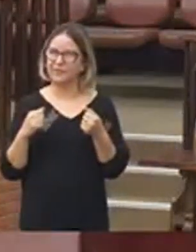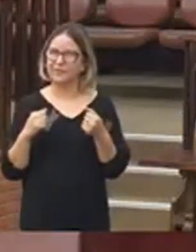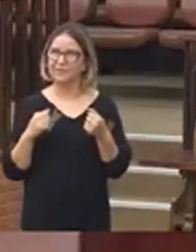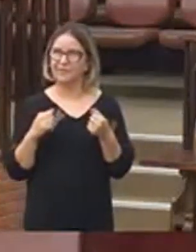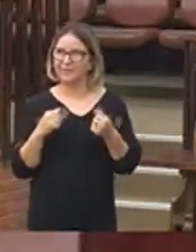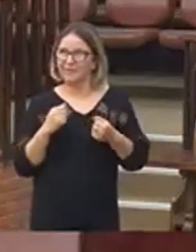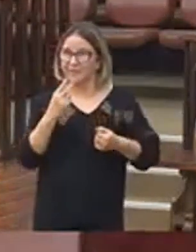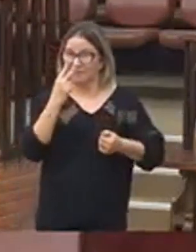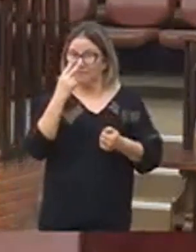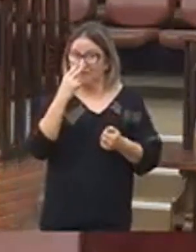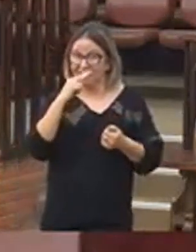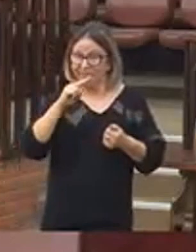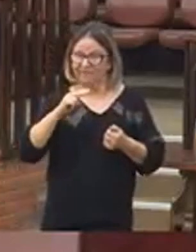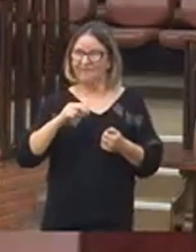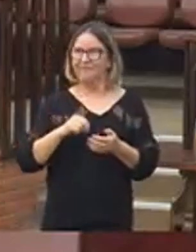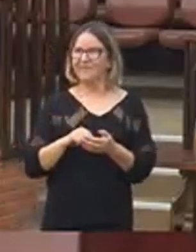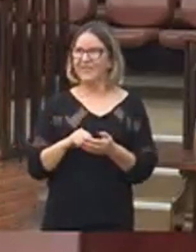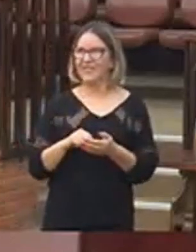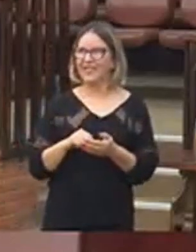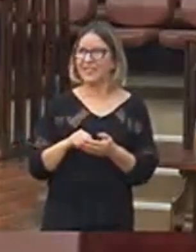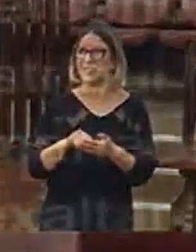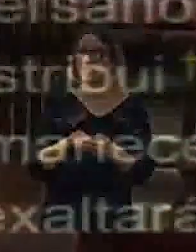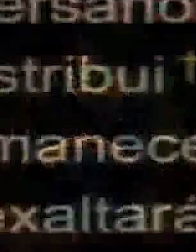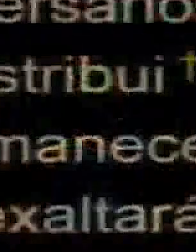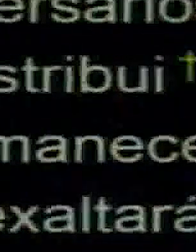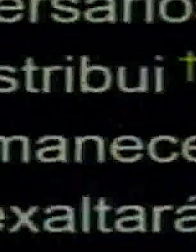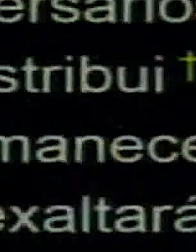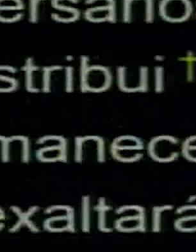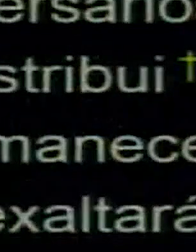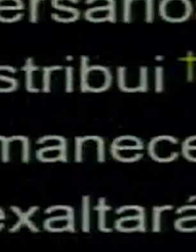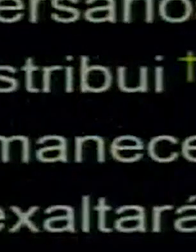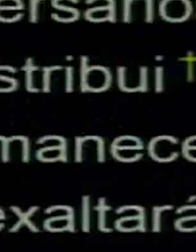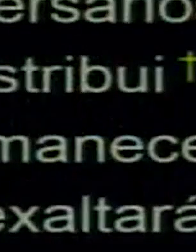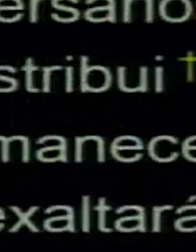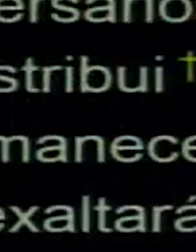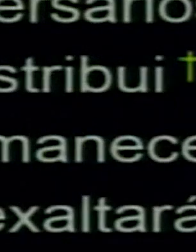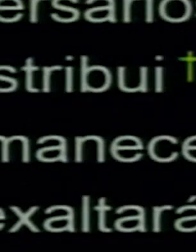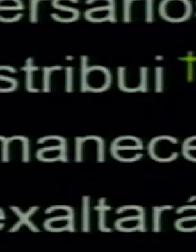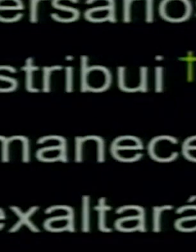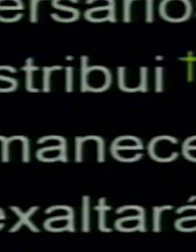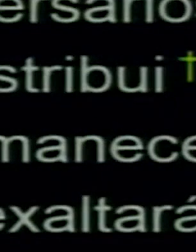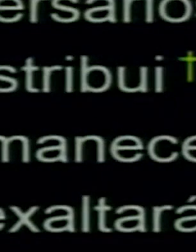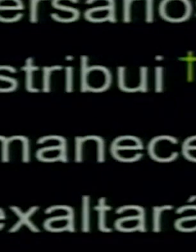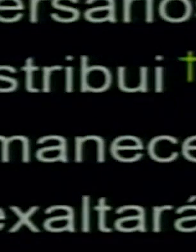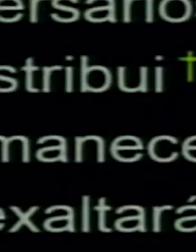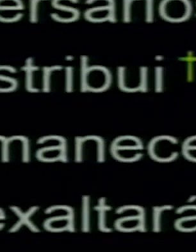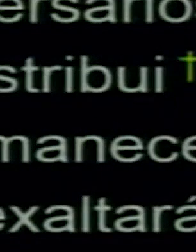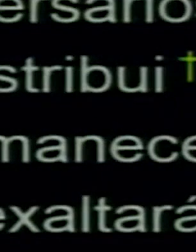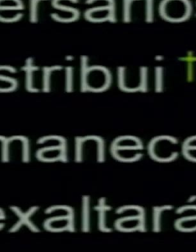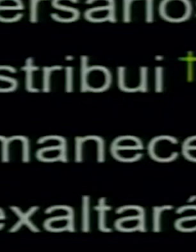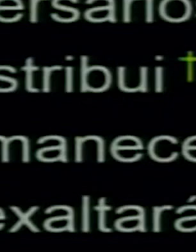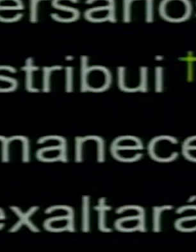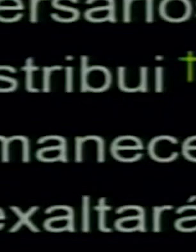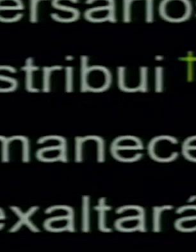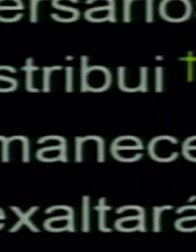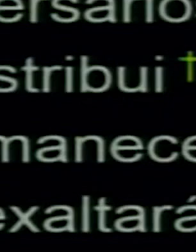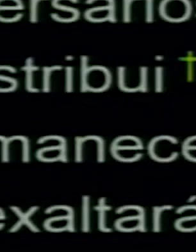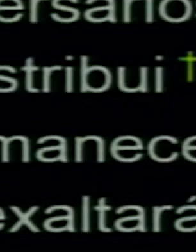aí. Não se atemoriza de más notícias. O seu coração é